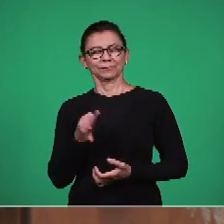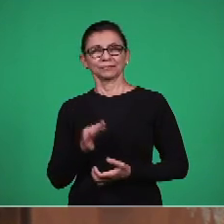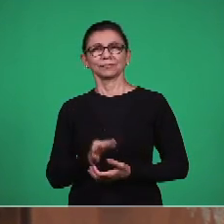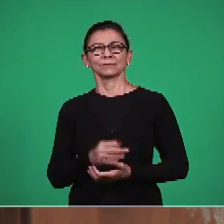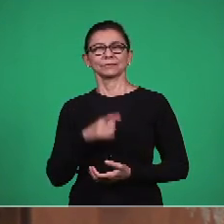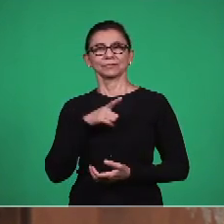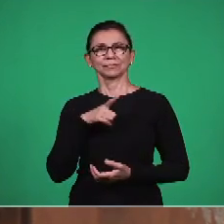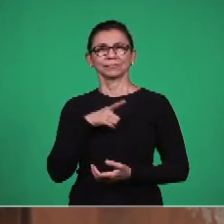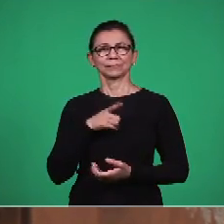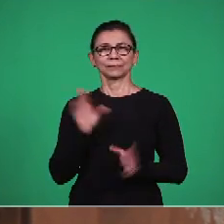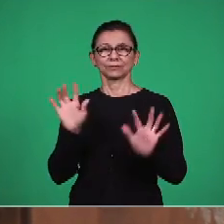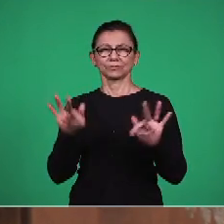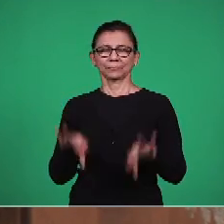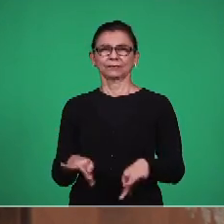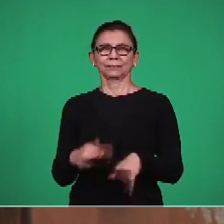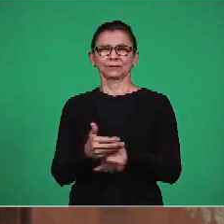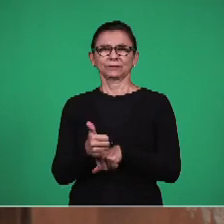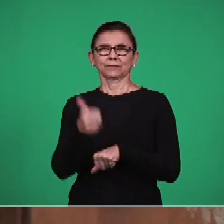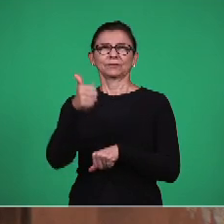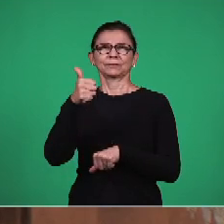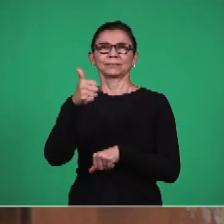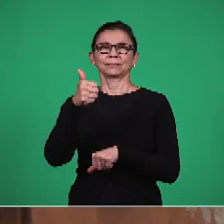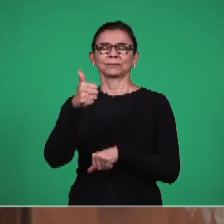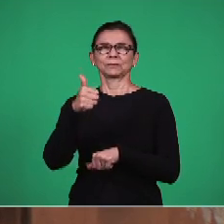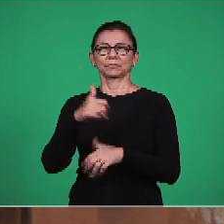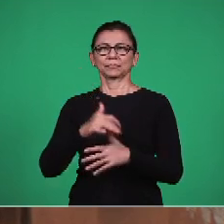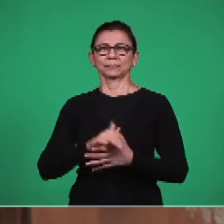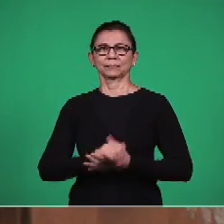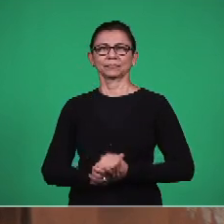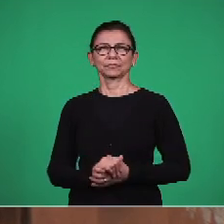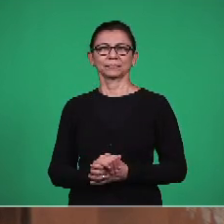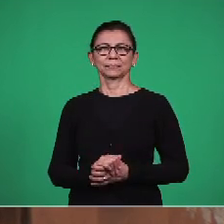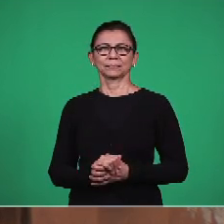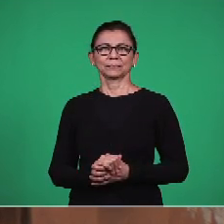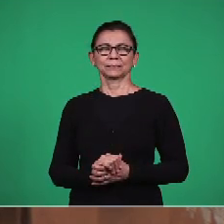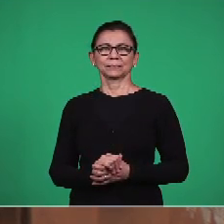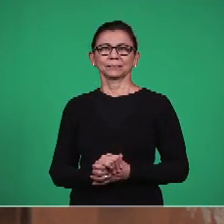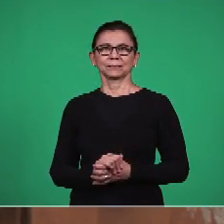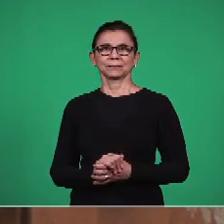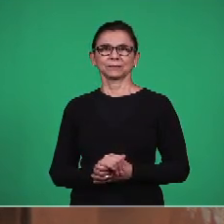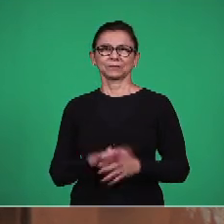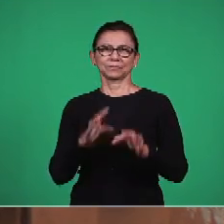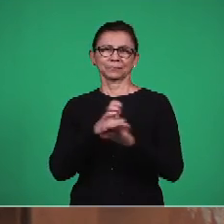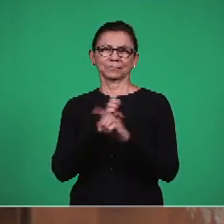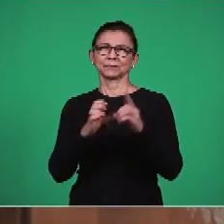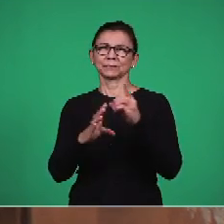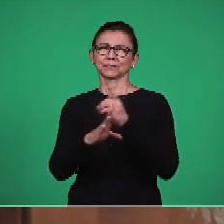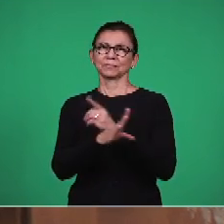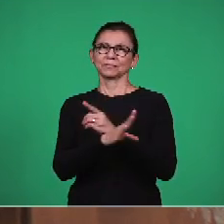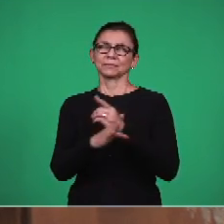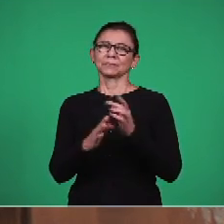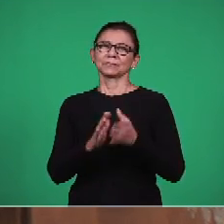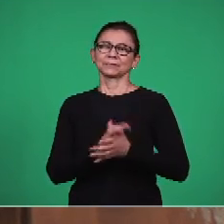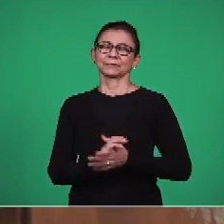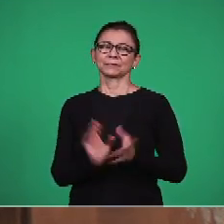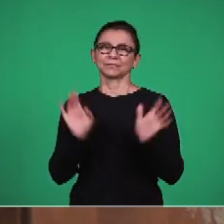encerramento digno, em uma dessas escolas bíblicas dominicais, um